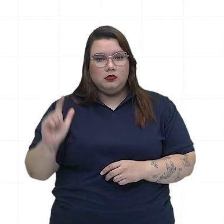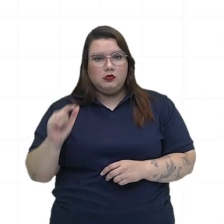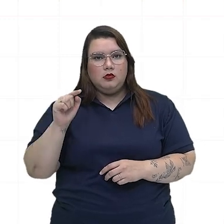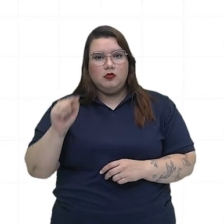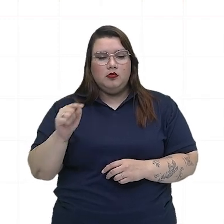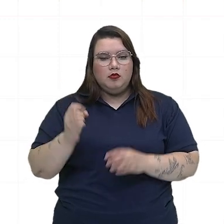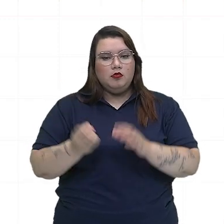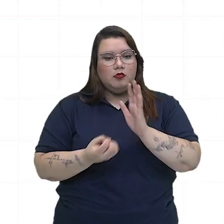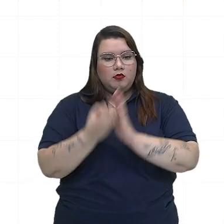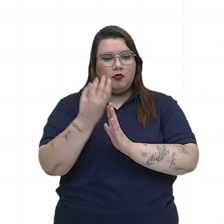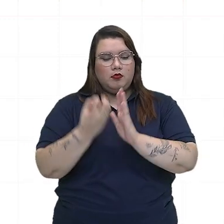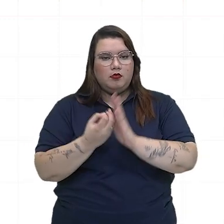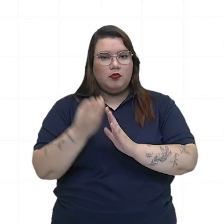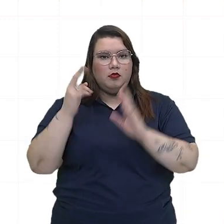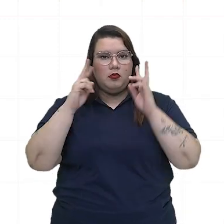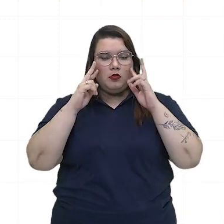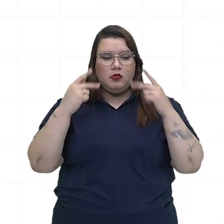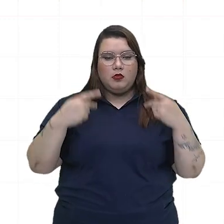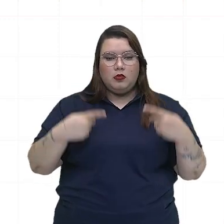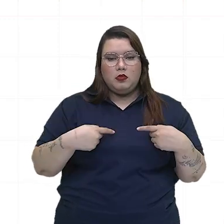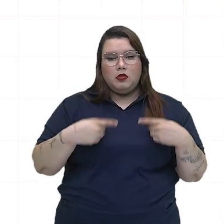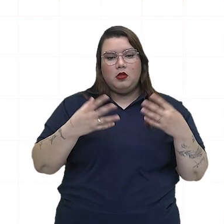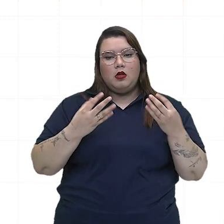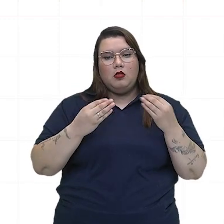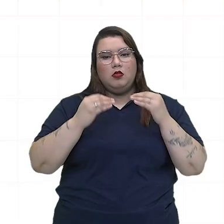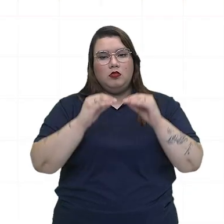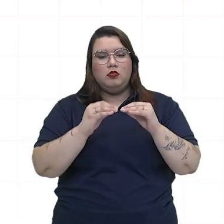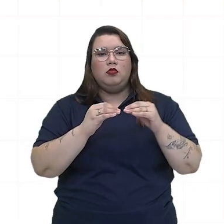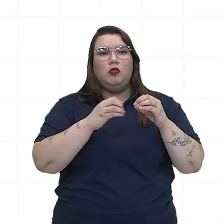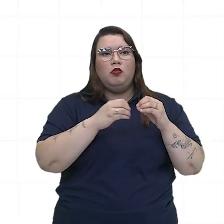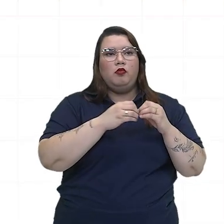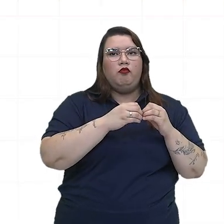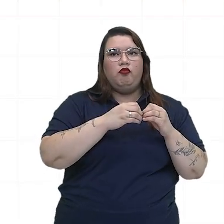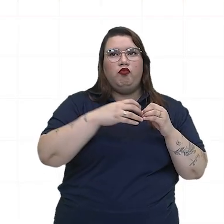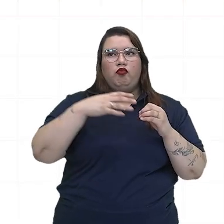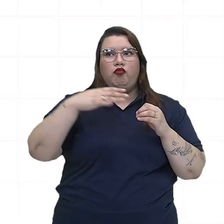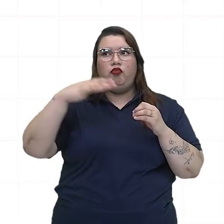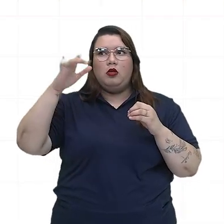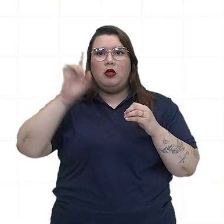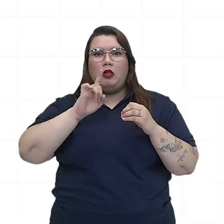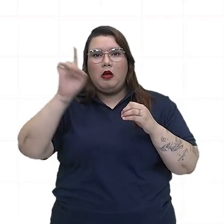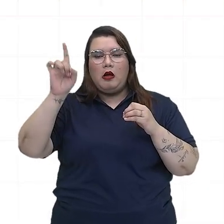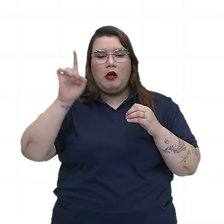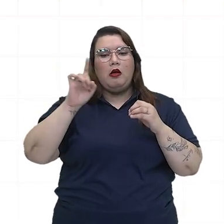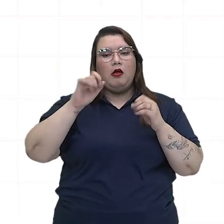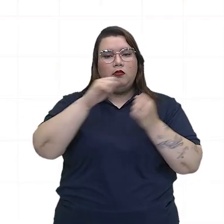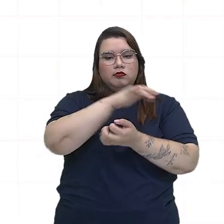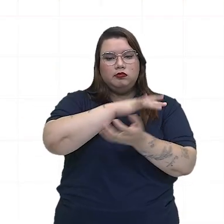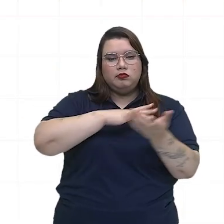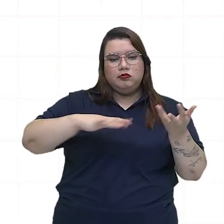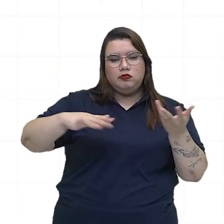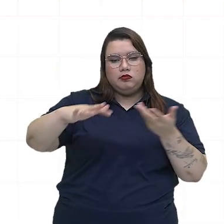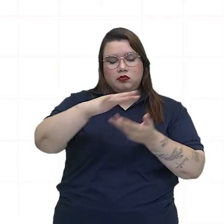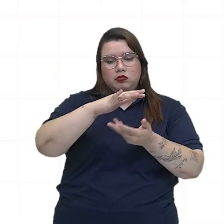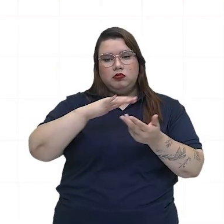eles são produzidos pelo homem e são colocados em órbita ao redor da Terra